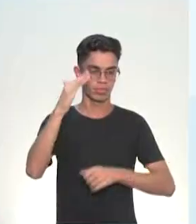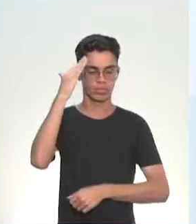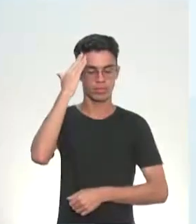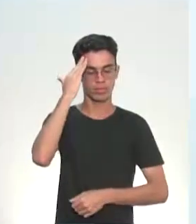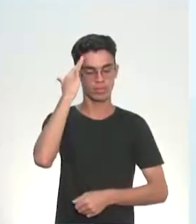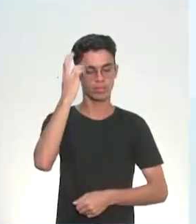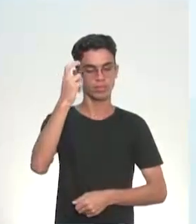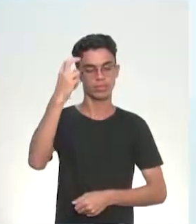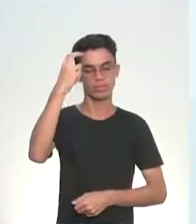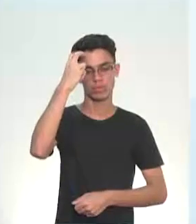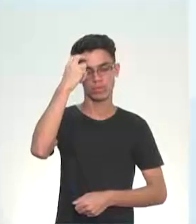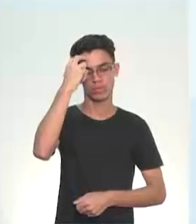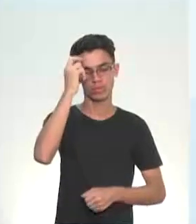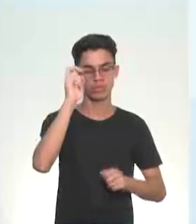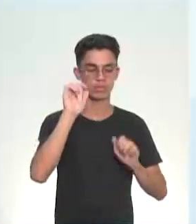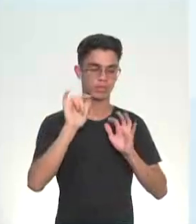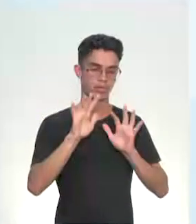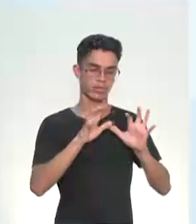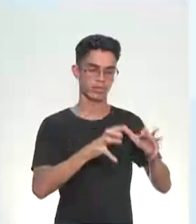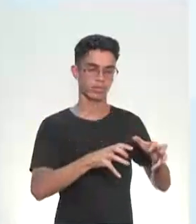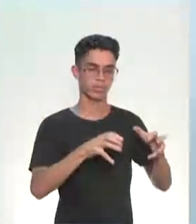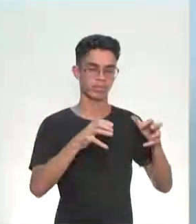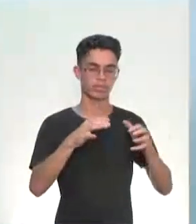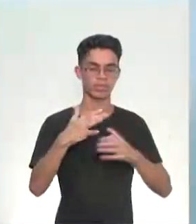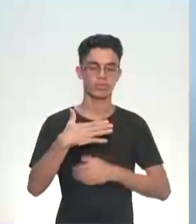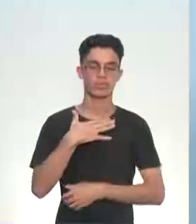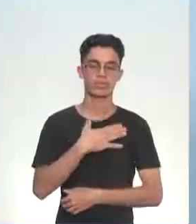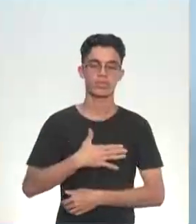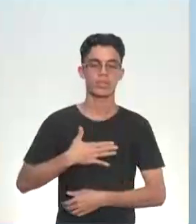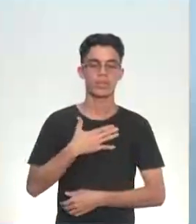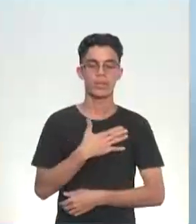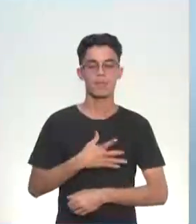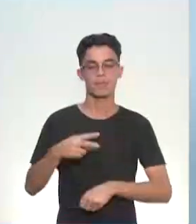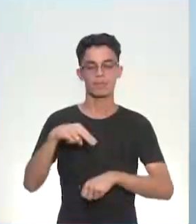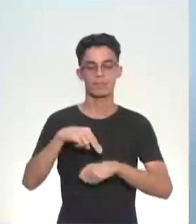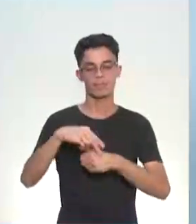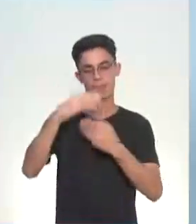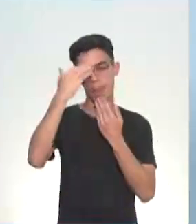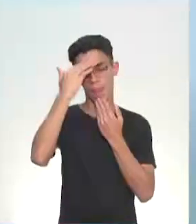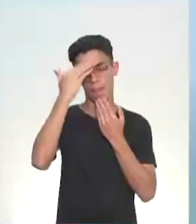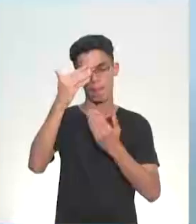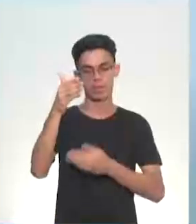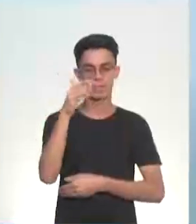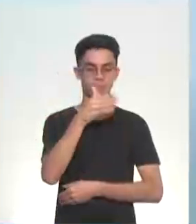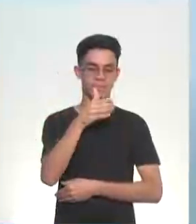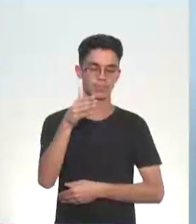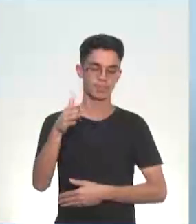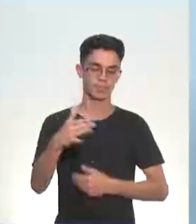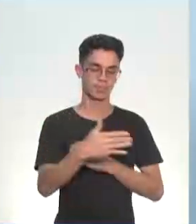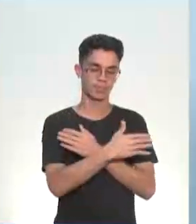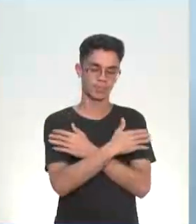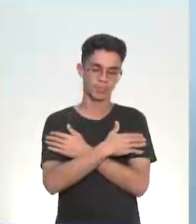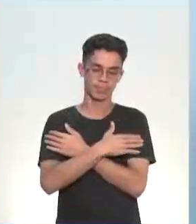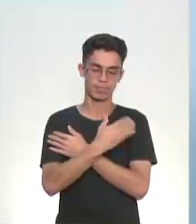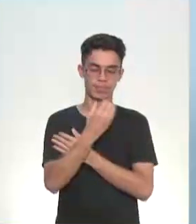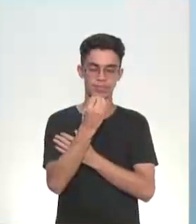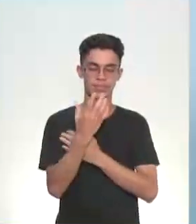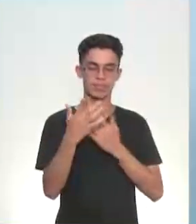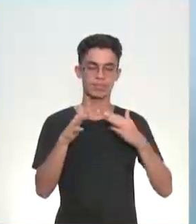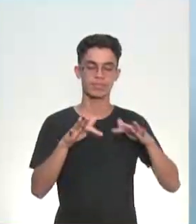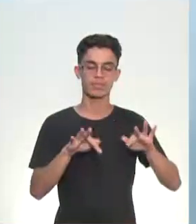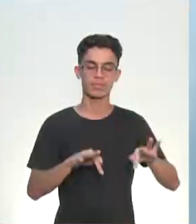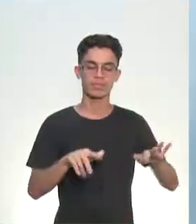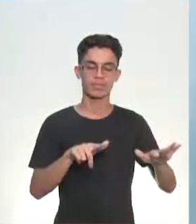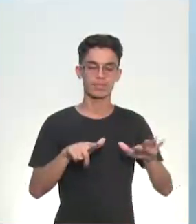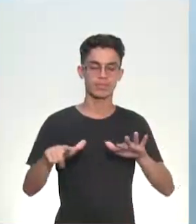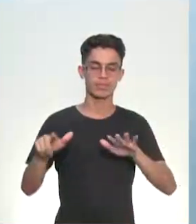cultura pré-colombiana. Foi um imenso prazer estar com vocês aqui, obrigado pela participação, um forte abraço, um bom final de semana para